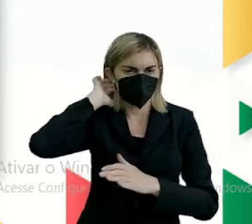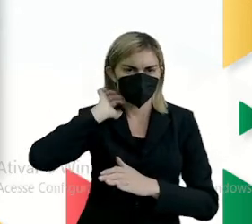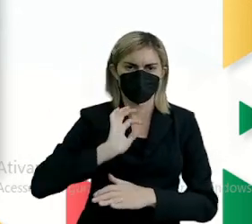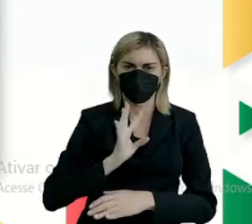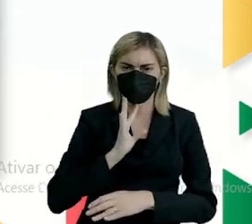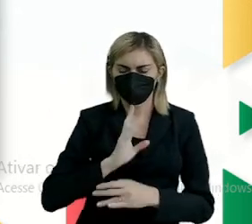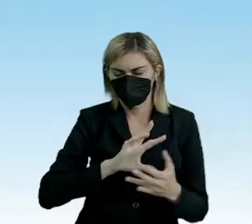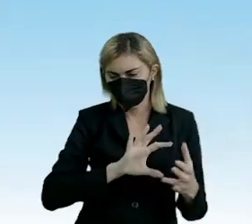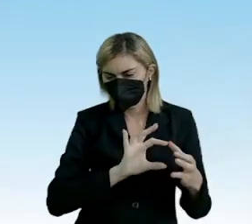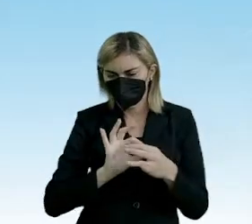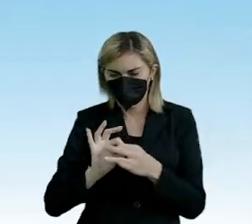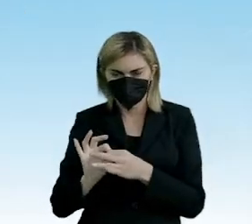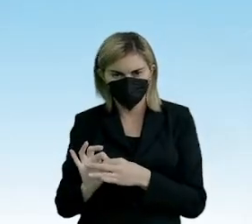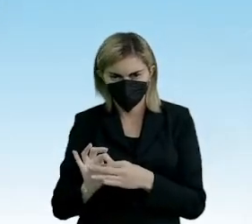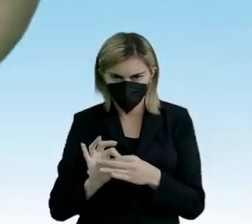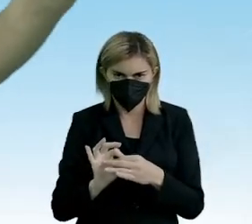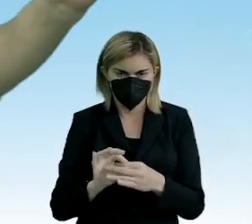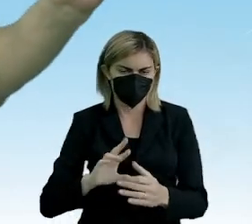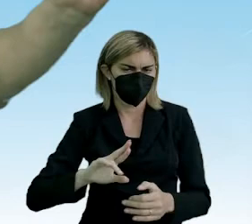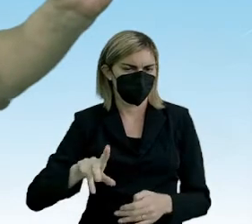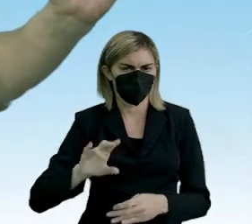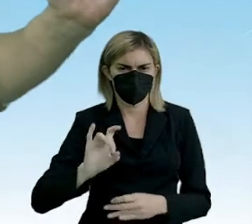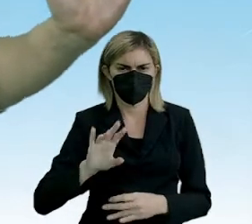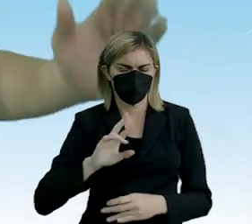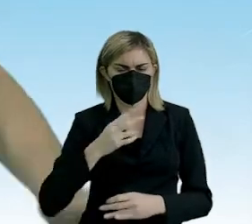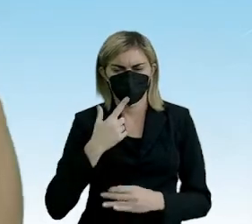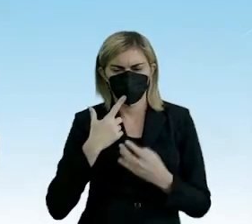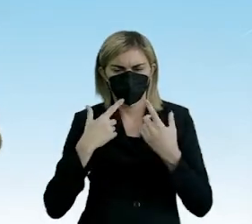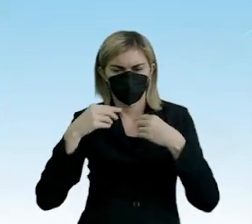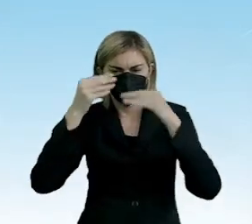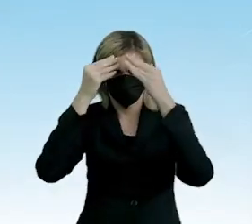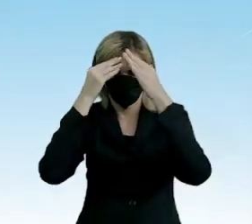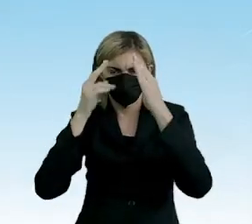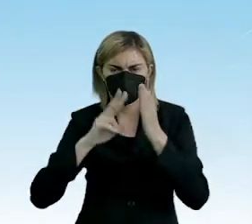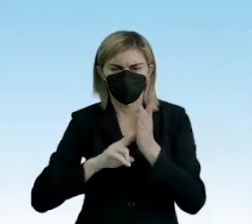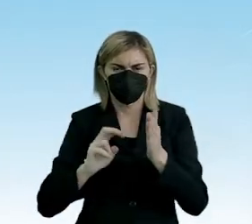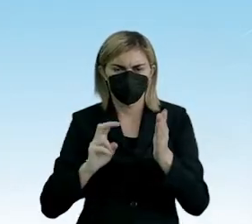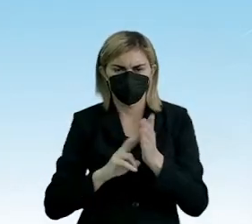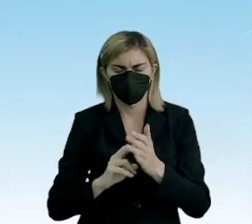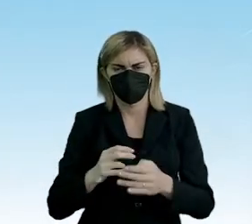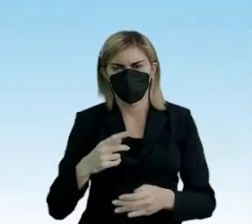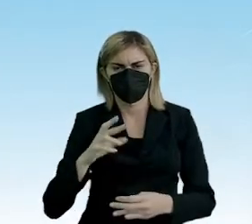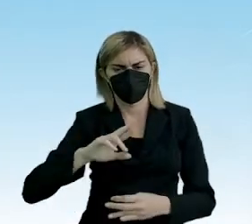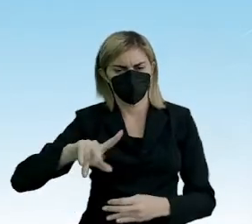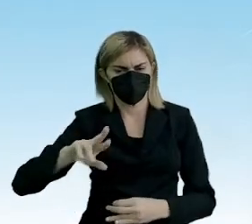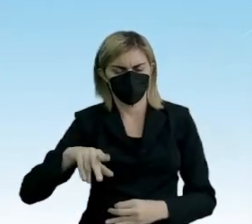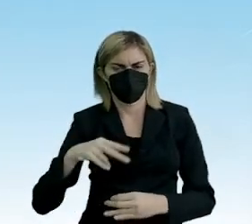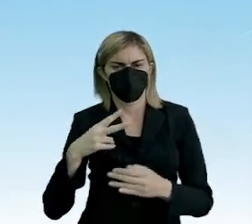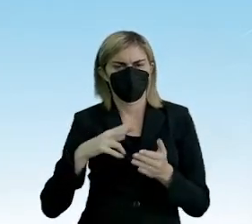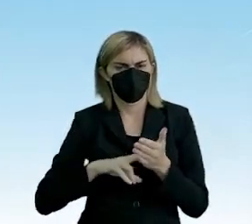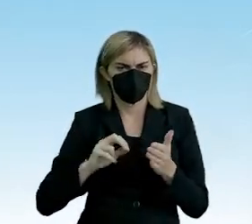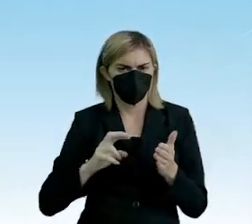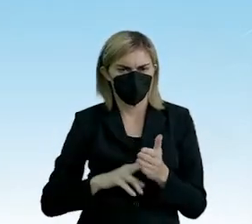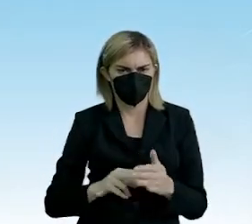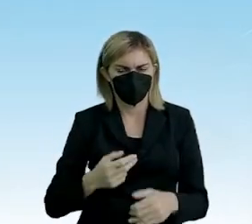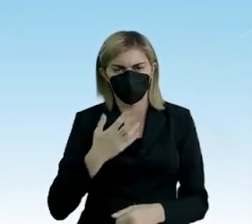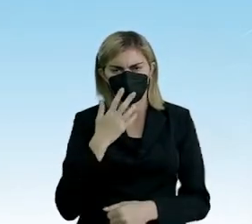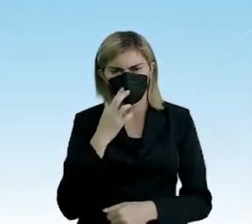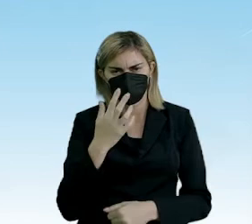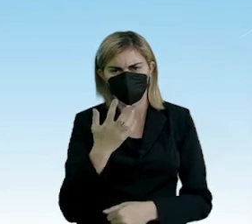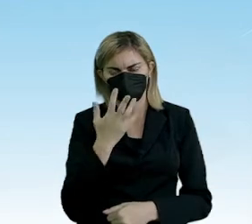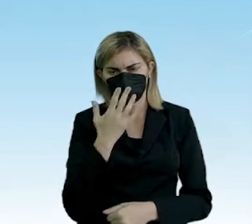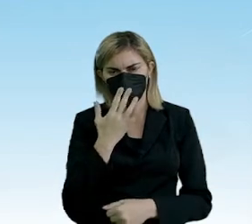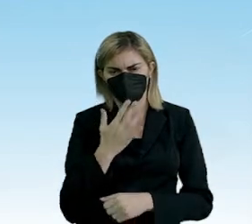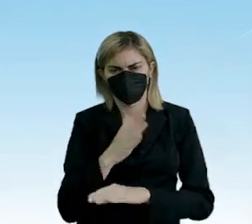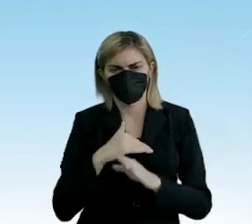um texto, você analisa não só a linguagem verbal, quanto também a não verbal. Veja as cores.